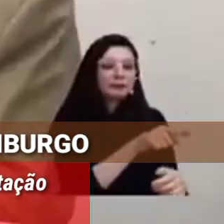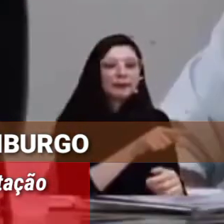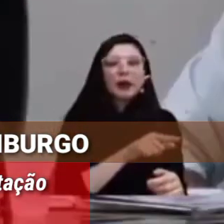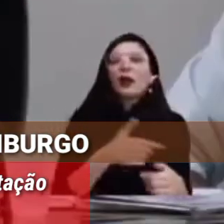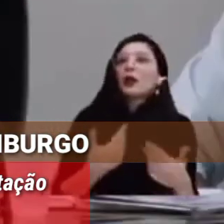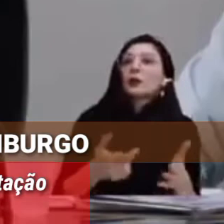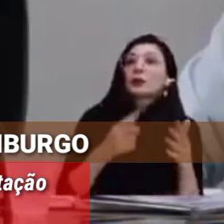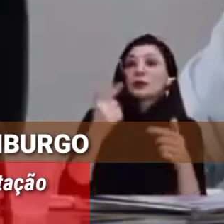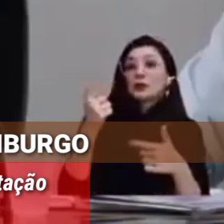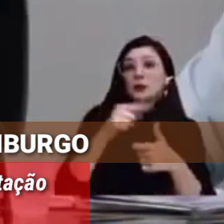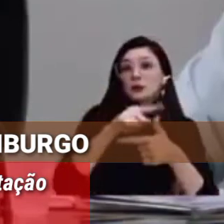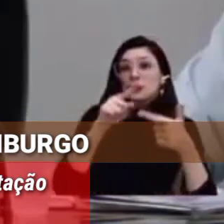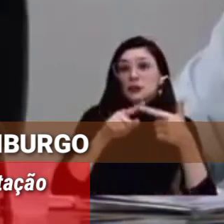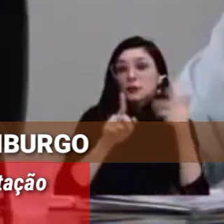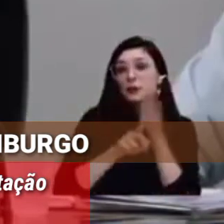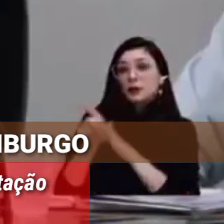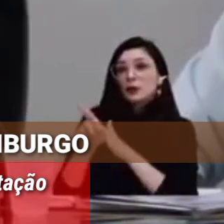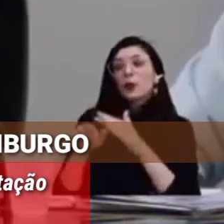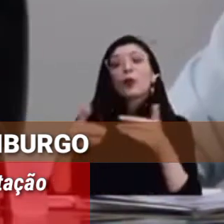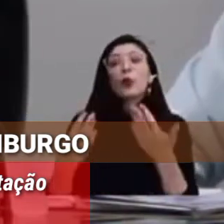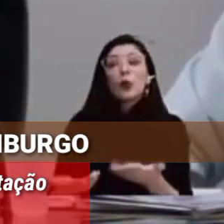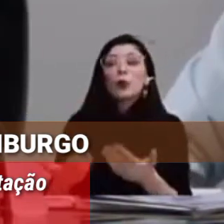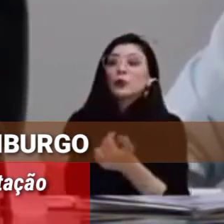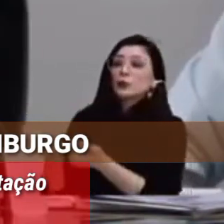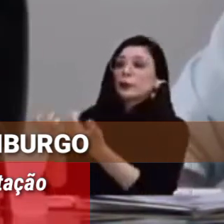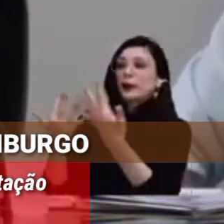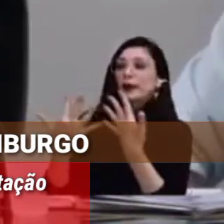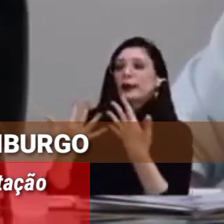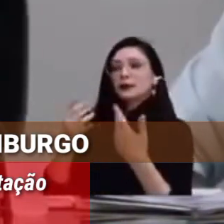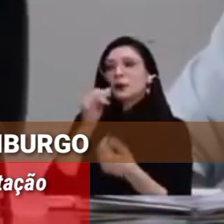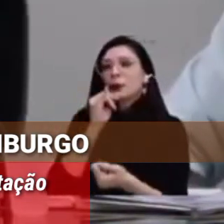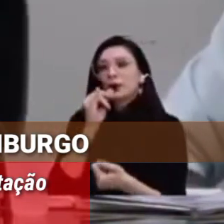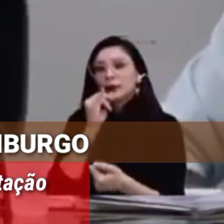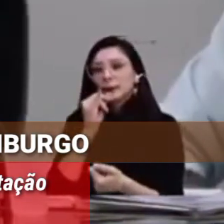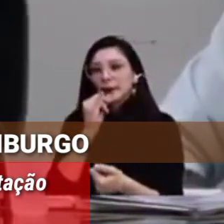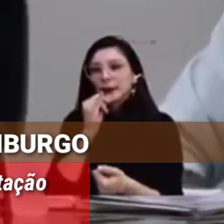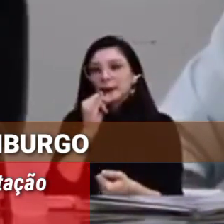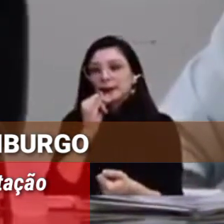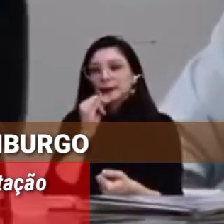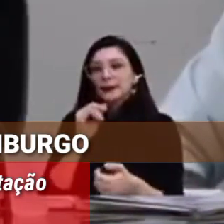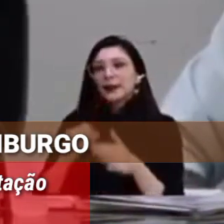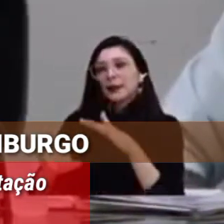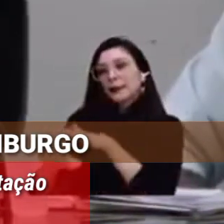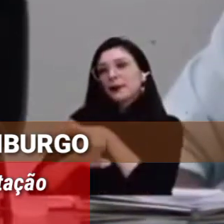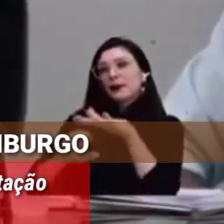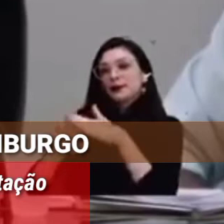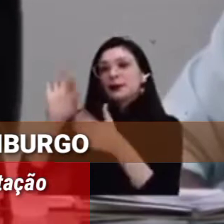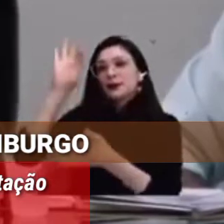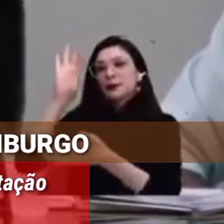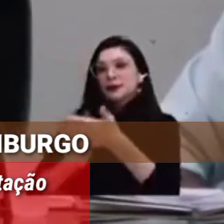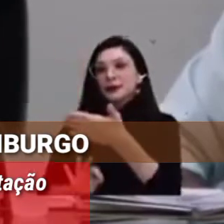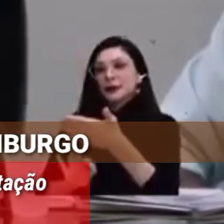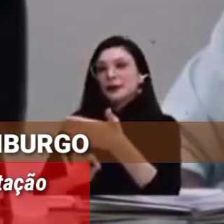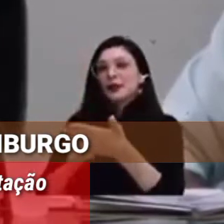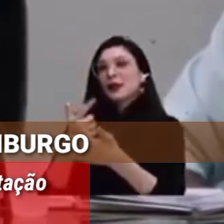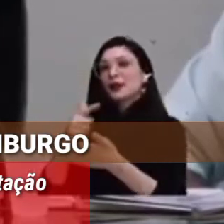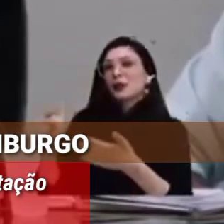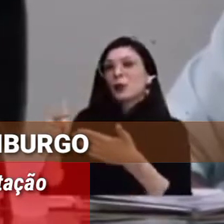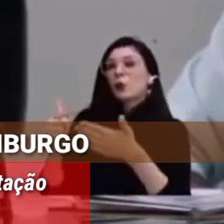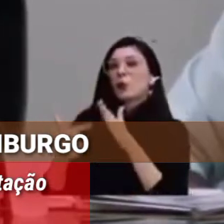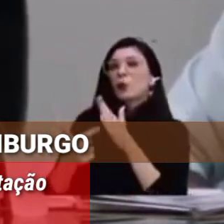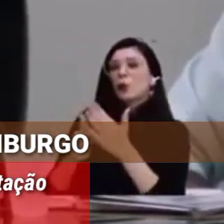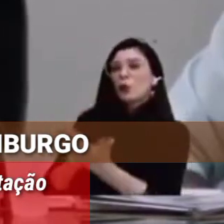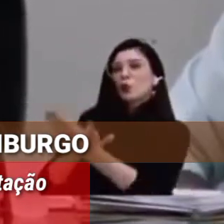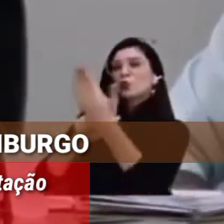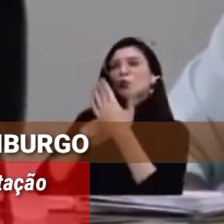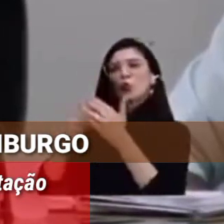Itapemirim. Justificativa da empresa, no caso da empresa, para assinar o contrato sem apresentar os ônibus.